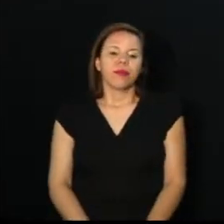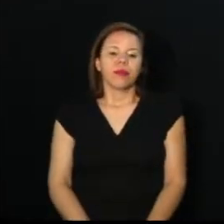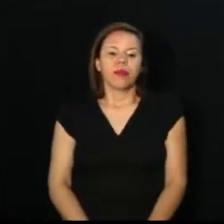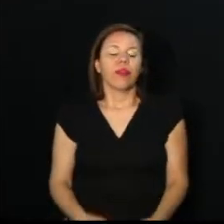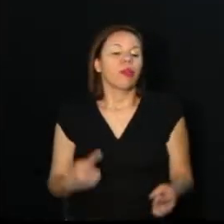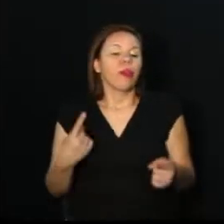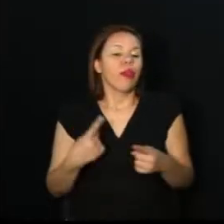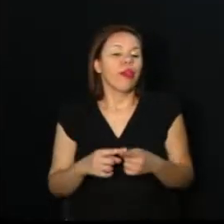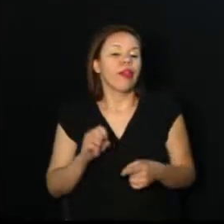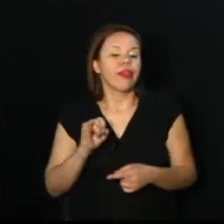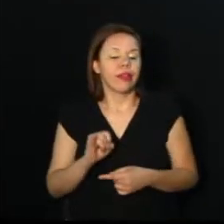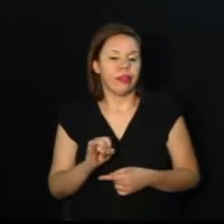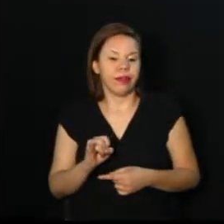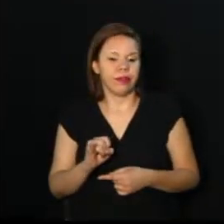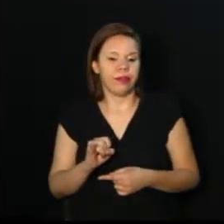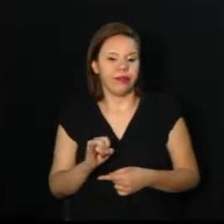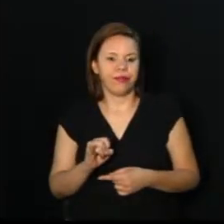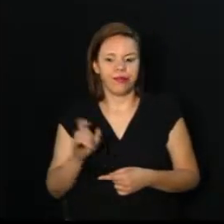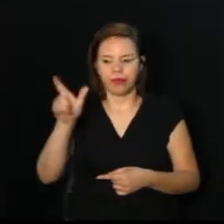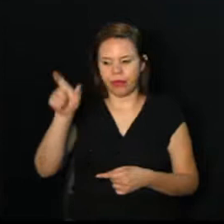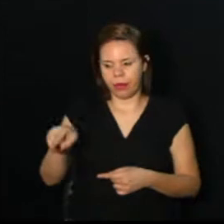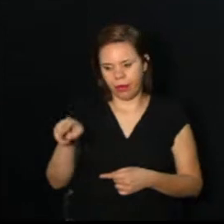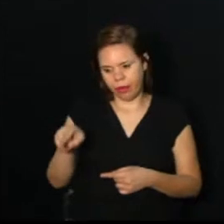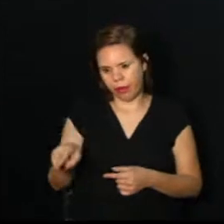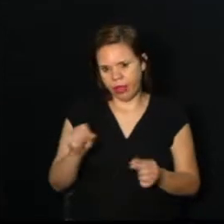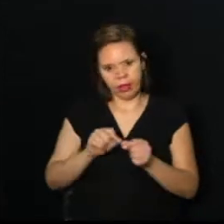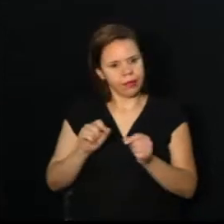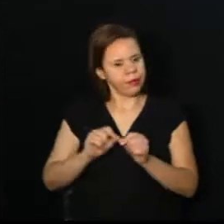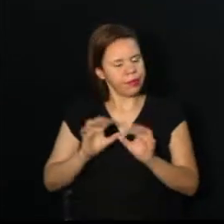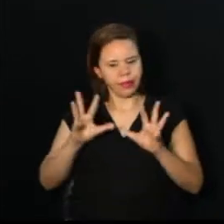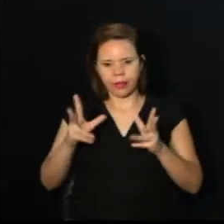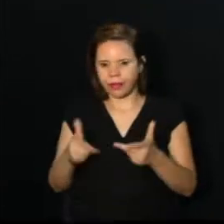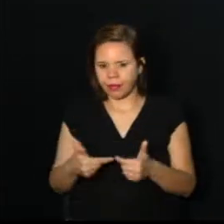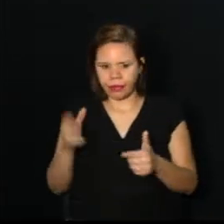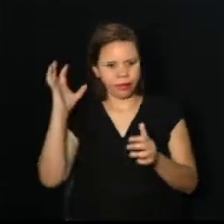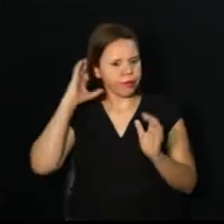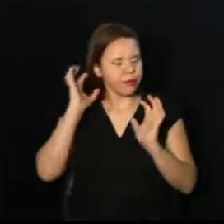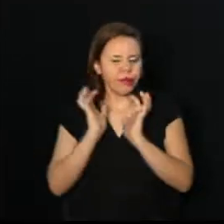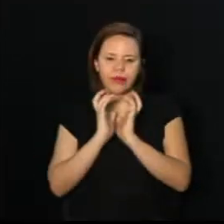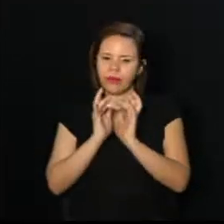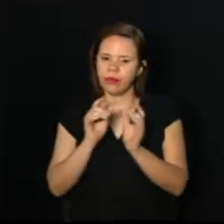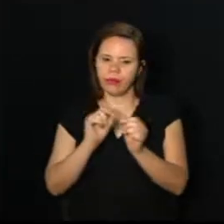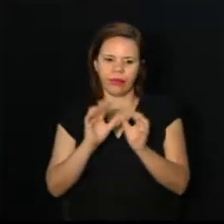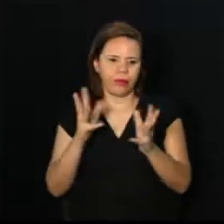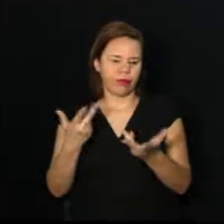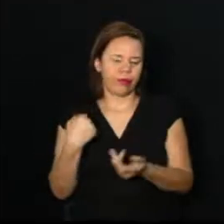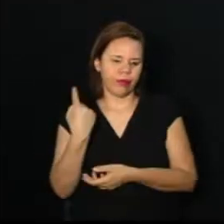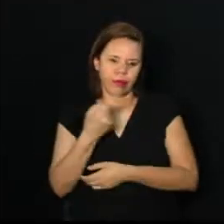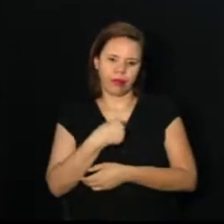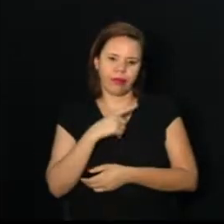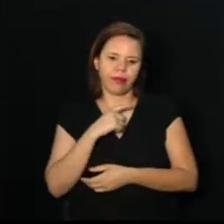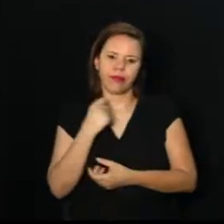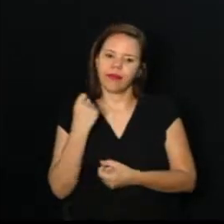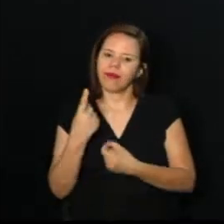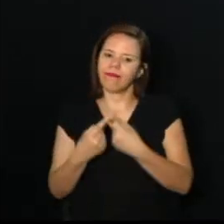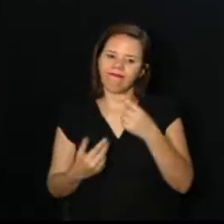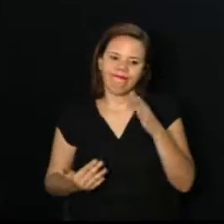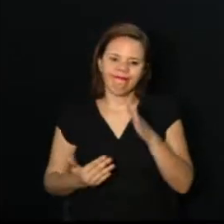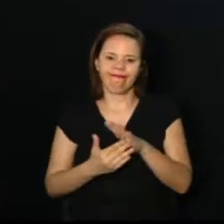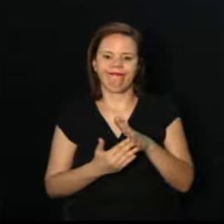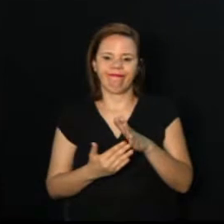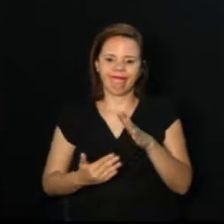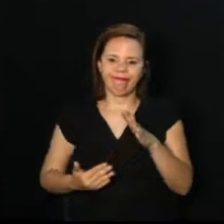Porque se ele não fizer tudo isso, nós temos alguma coisa que